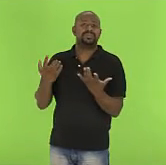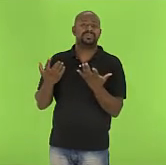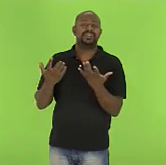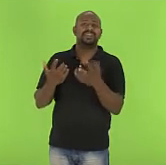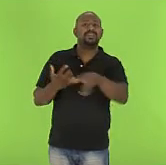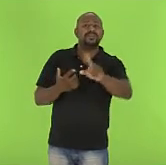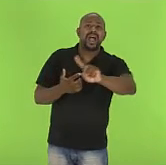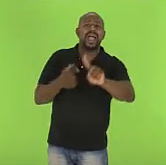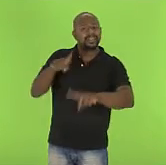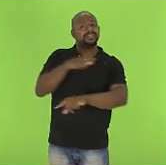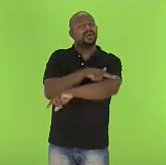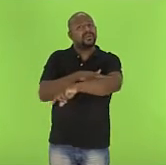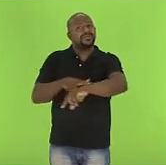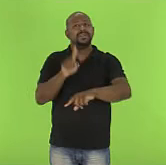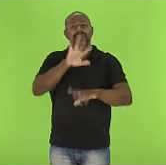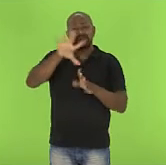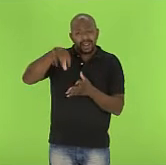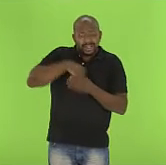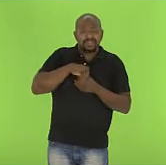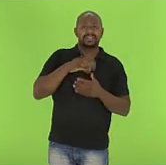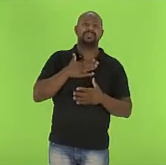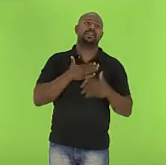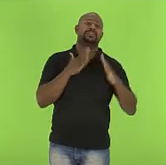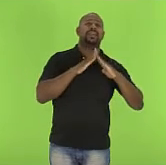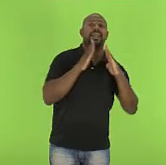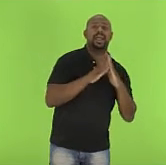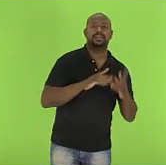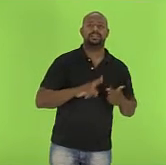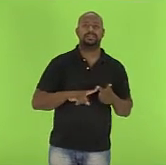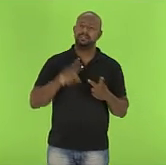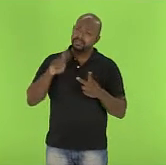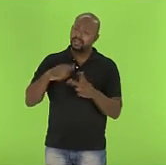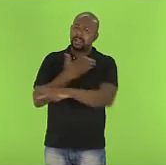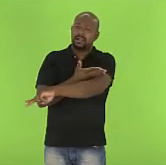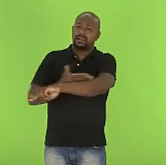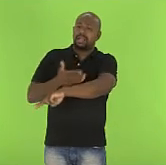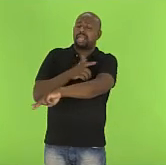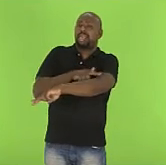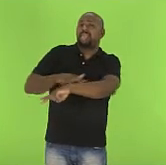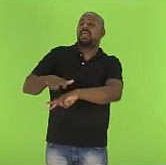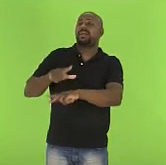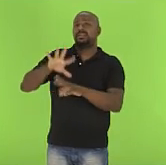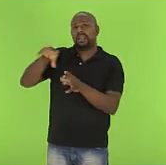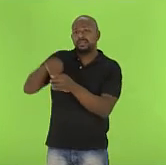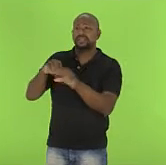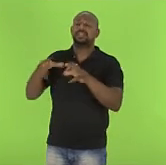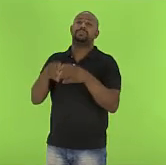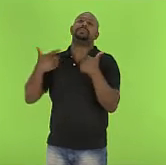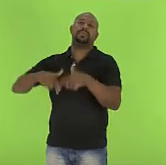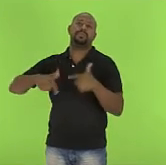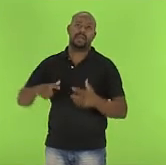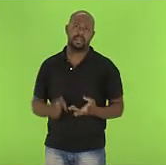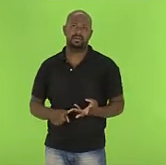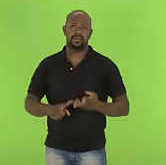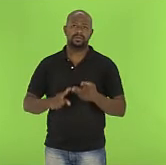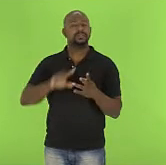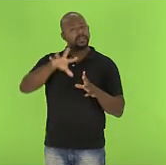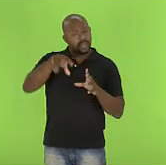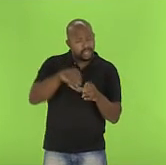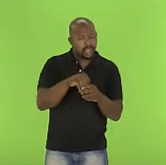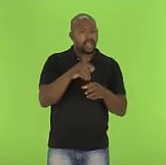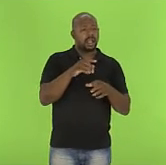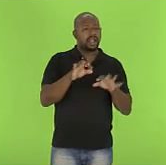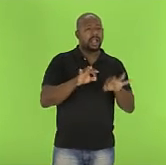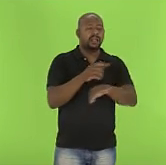político. E isso é um comportamento que mora dentro da nossa casa, isso é um comportamento que mora na nossa equipe de trabalho, isso é